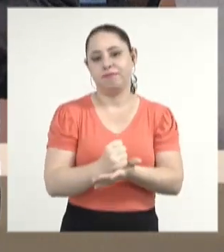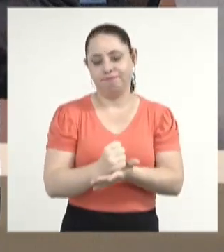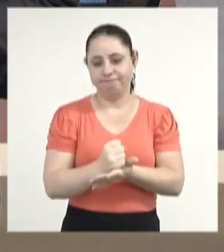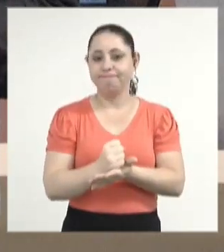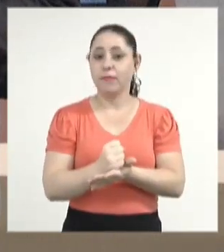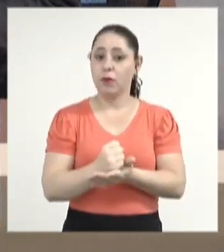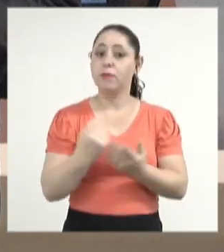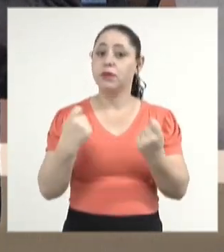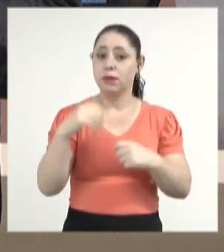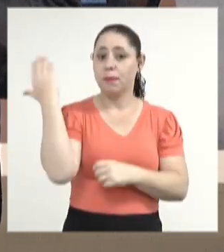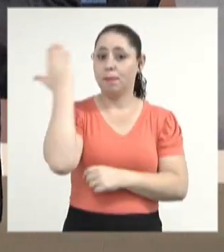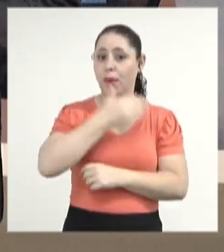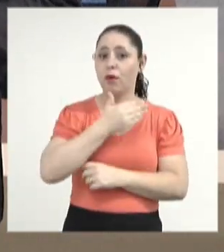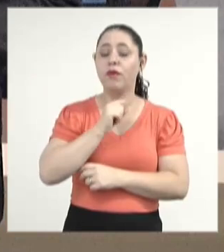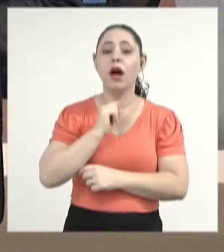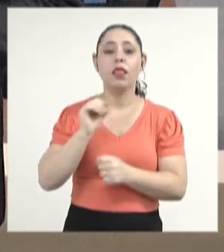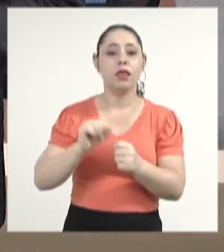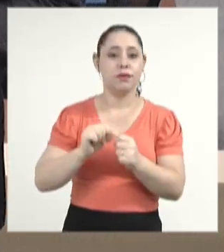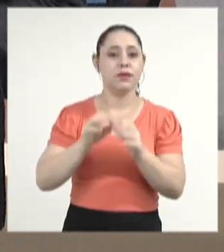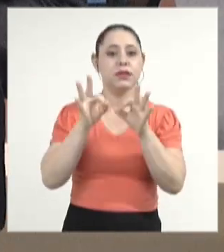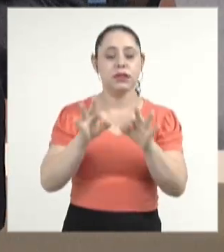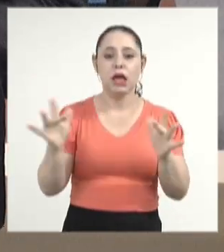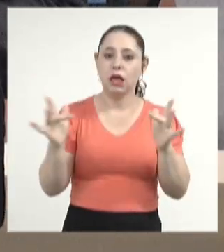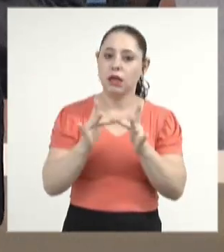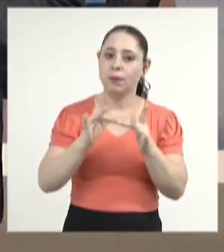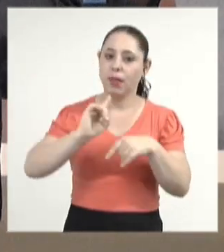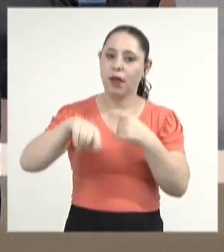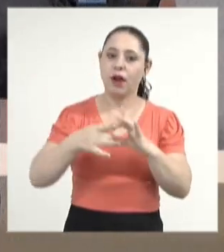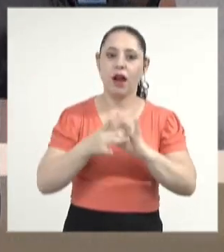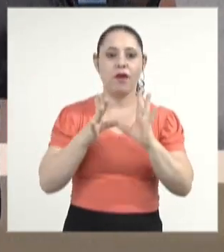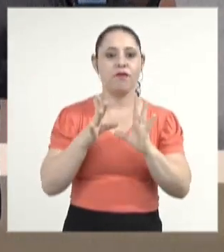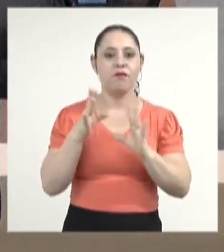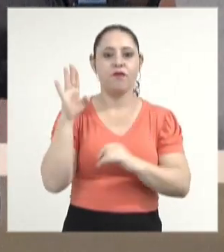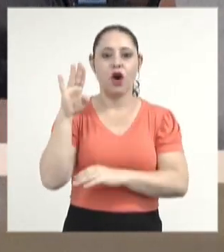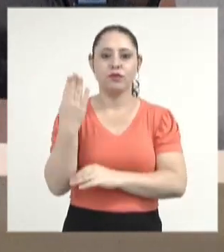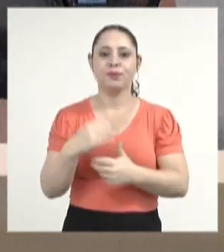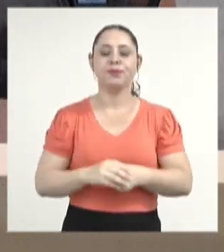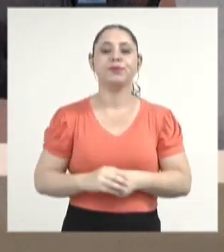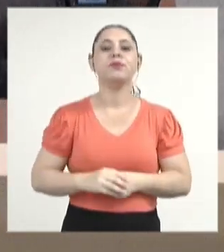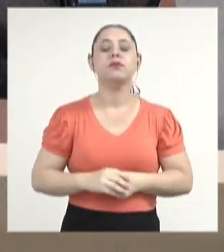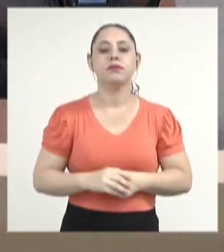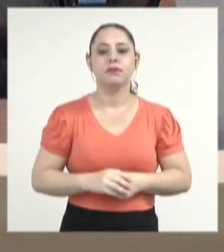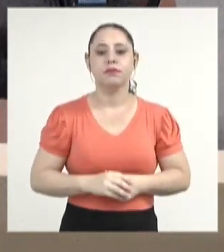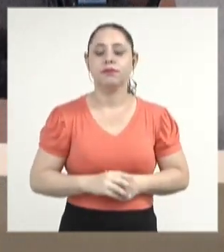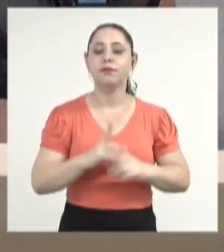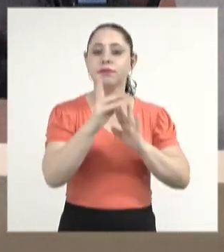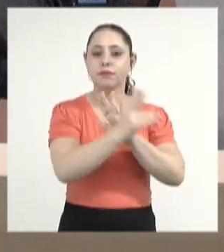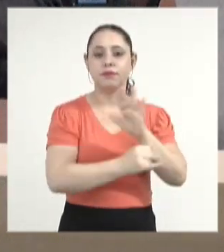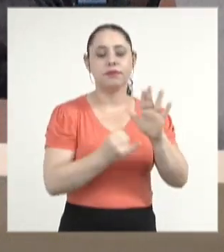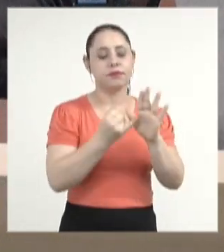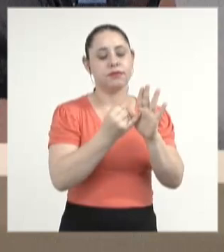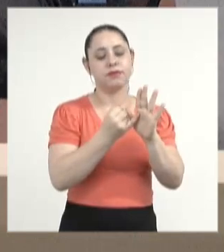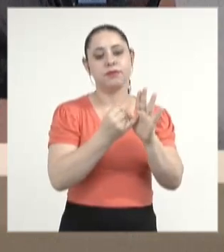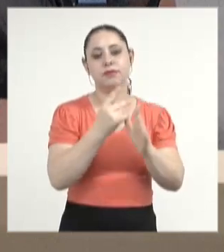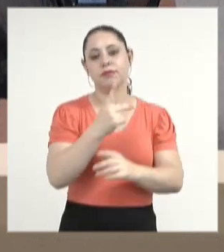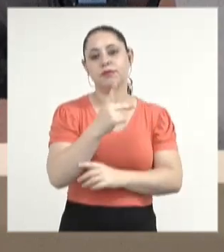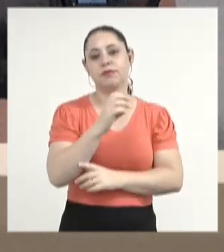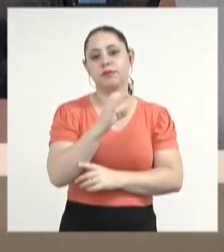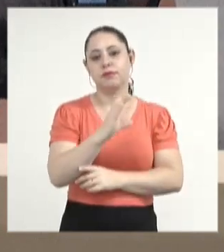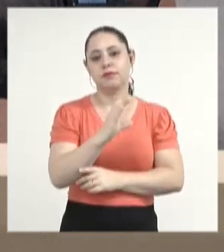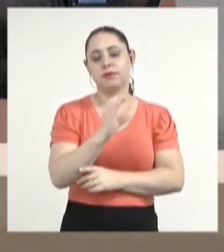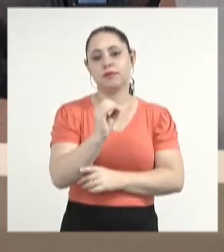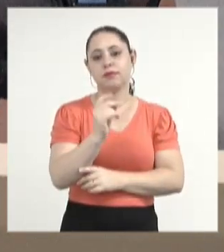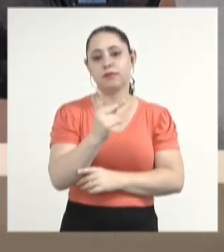de operação das indústrias e também empreendimentos. Bom, o quarto item é a PEC, né, 03 do Executivo, em segunda